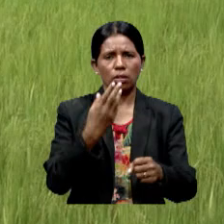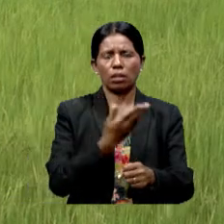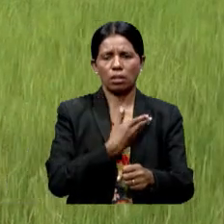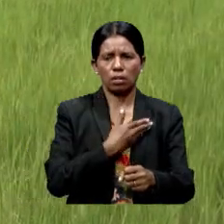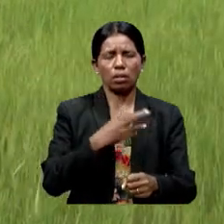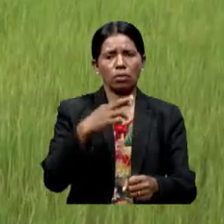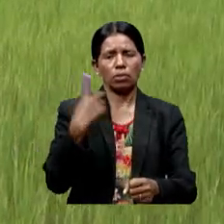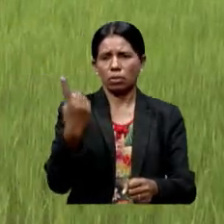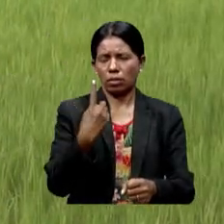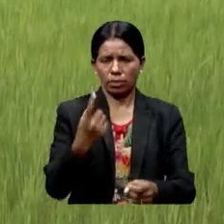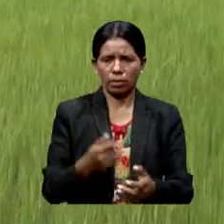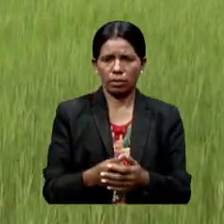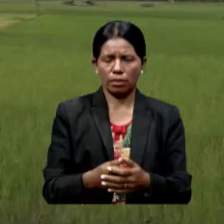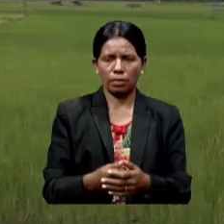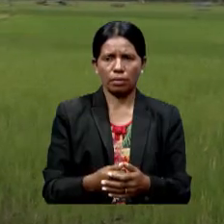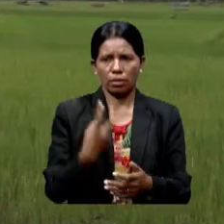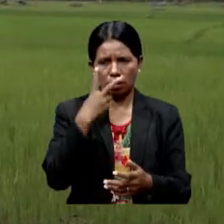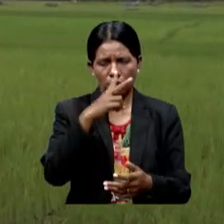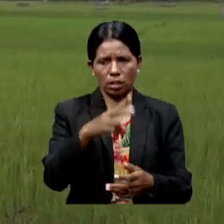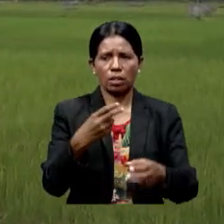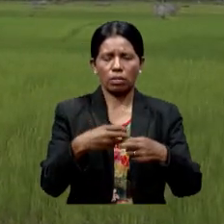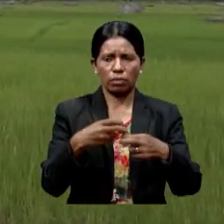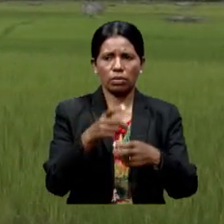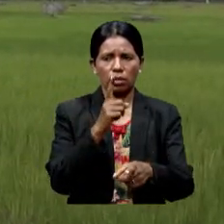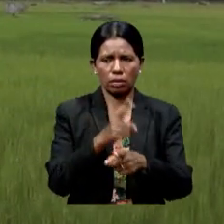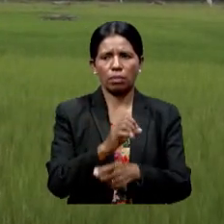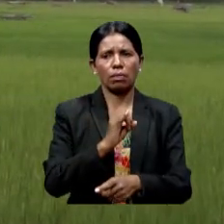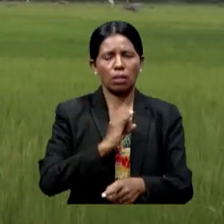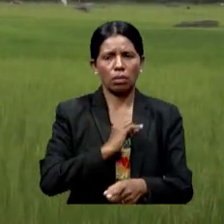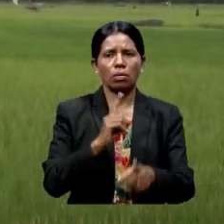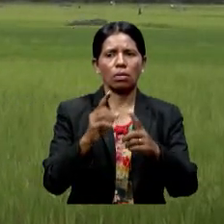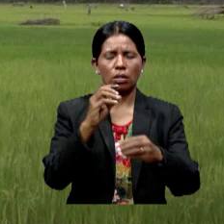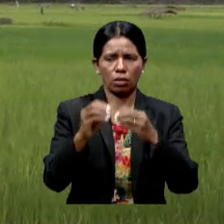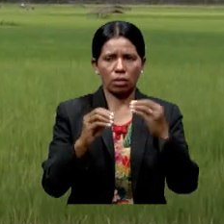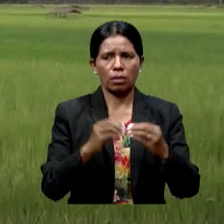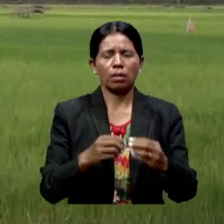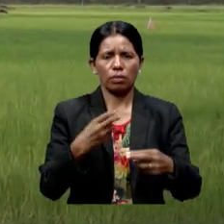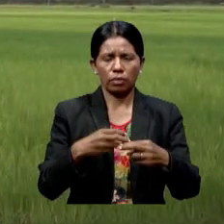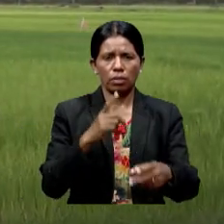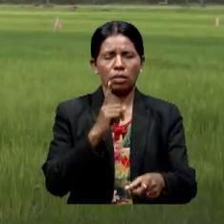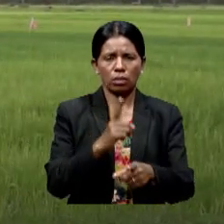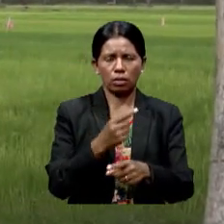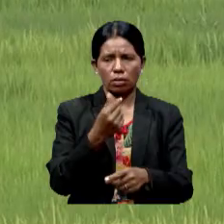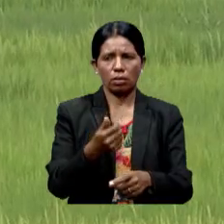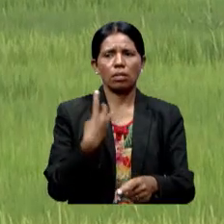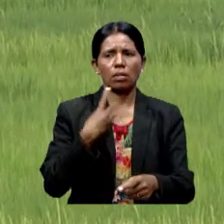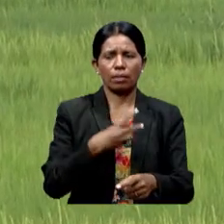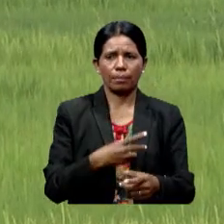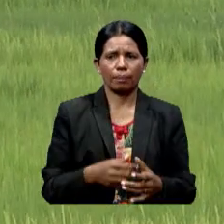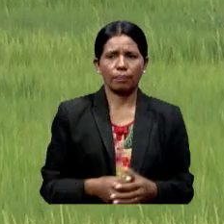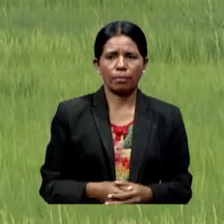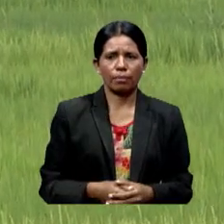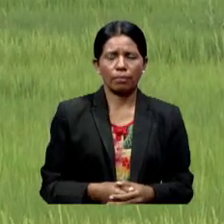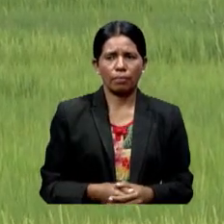força já te contexto né é difícil então ba ao colher acadêmico é difícil então vai estar a tu join ao